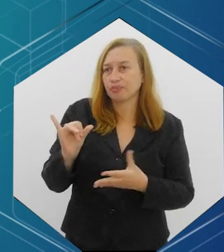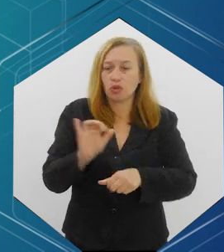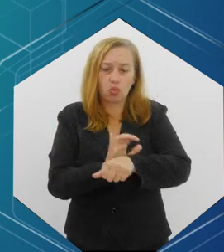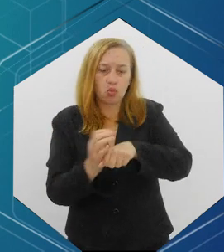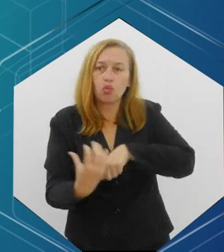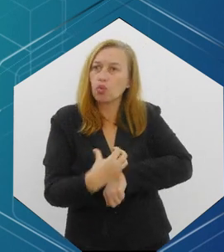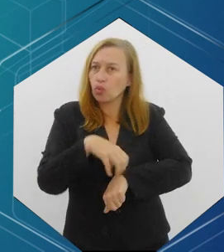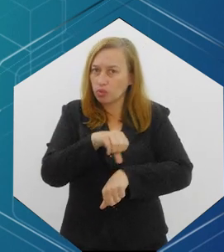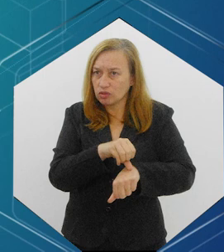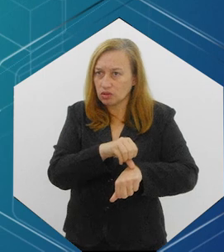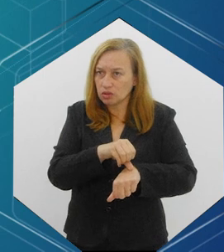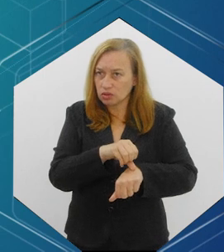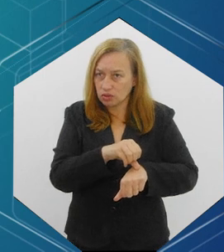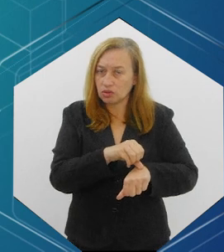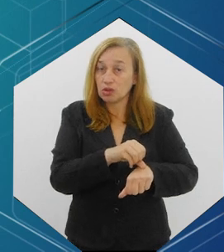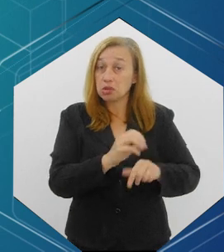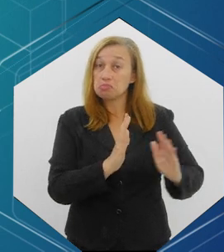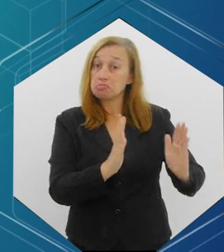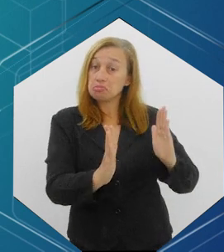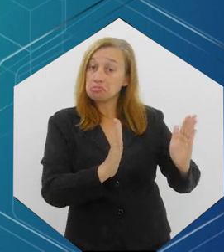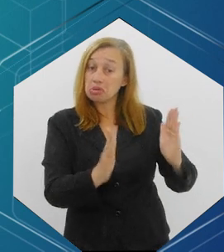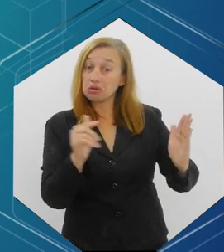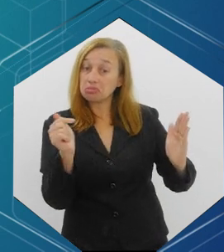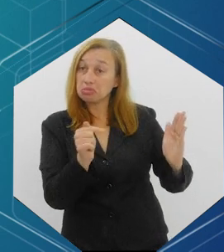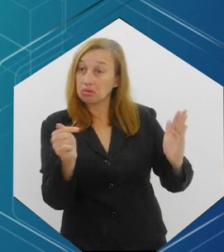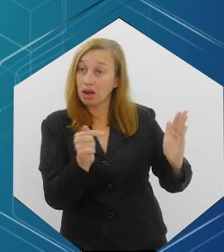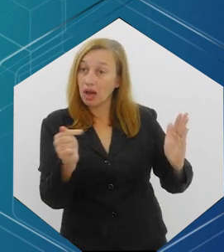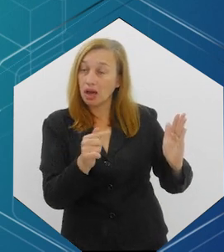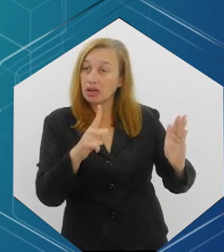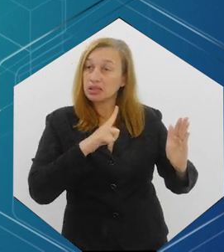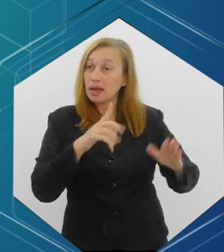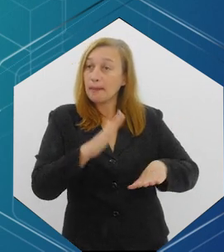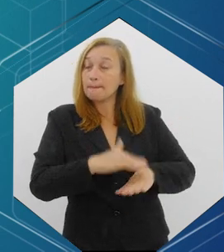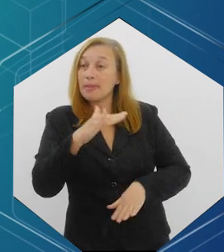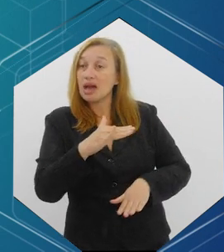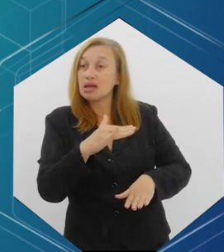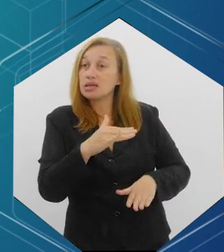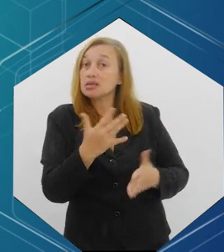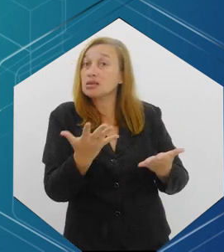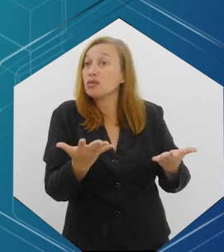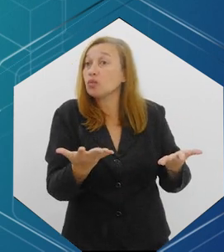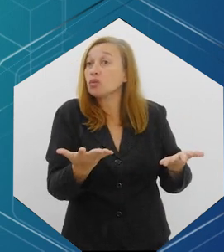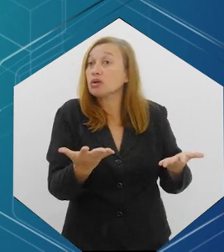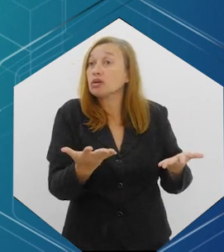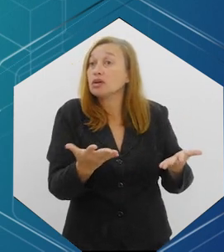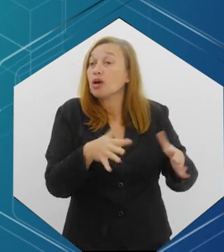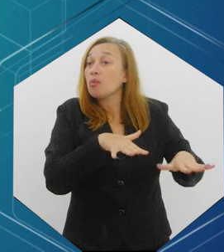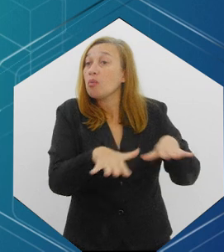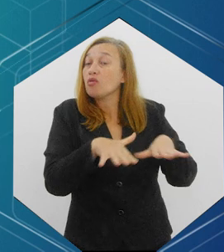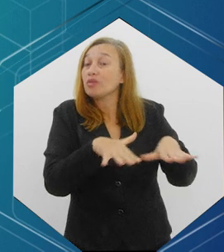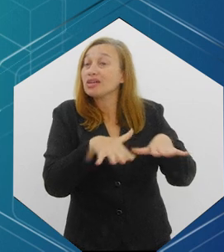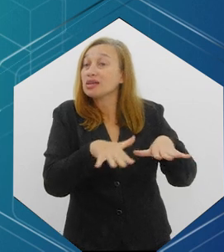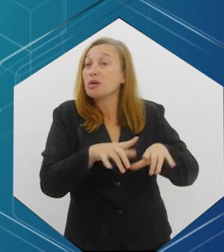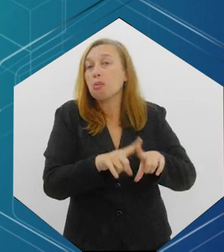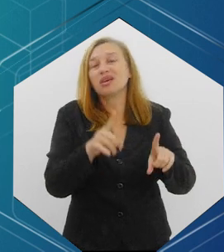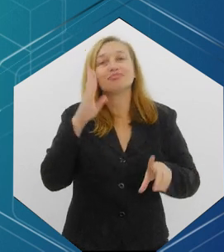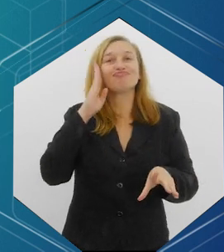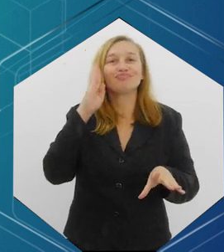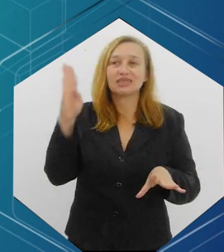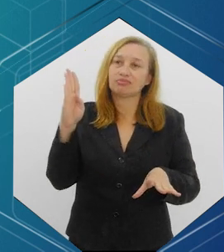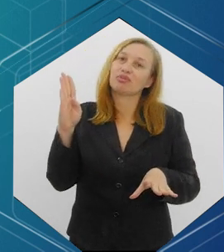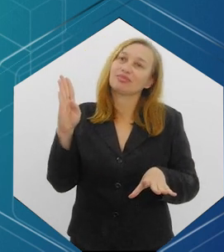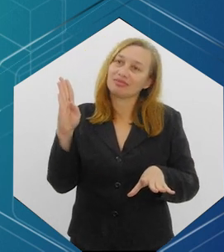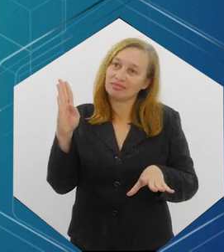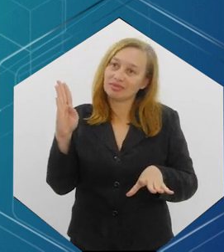fato de ter Covid, no momento de que tivesse Covid, ter mais trabalho de mobilidade,